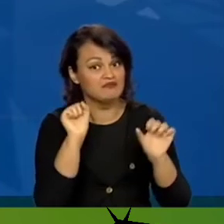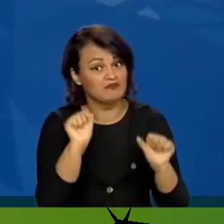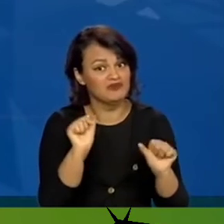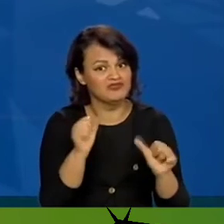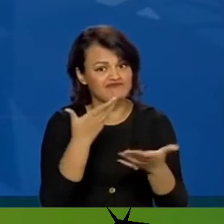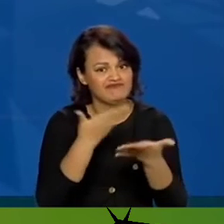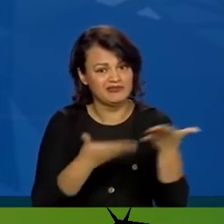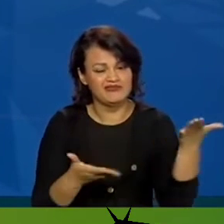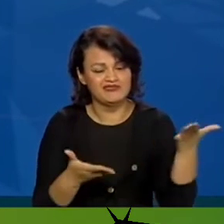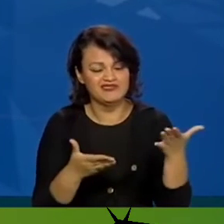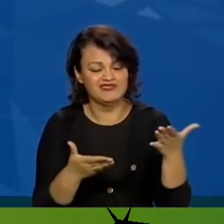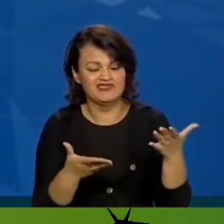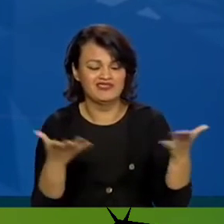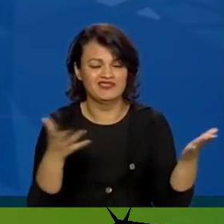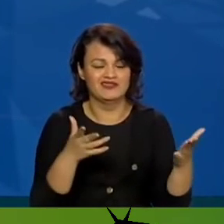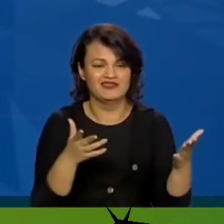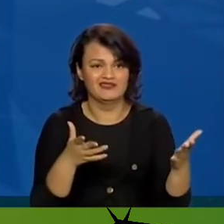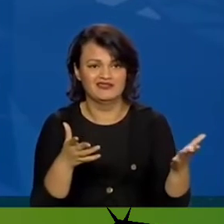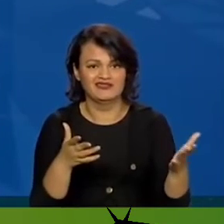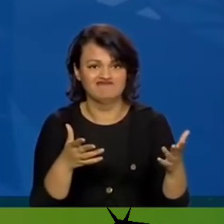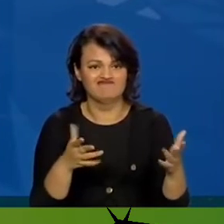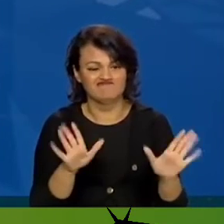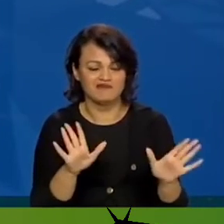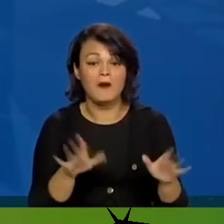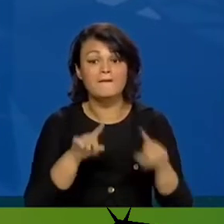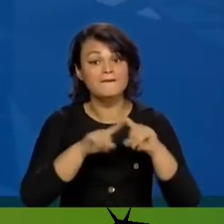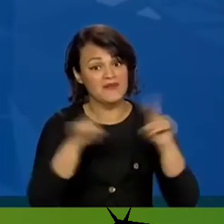não manter aquela performance. Mas já